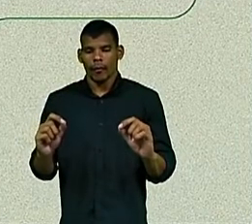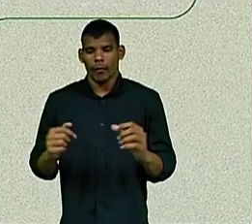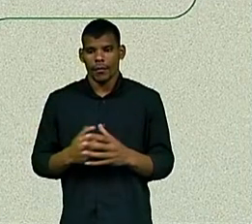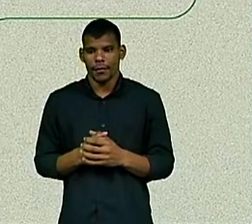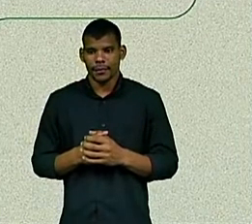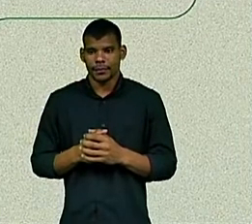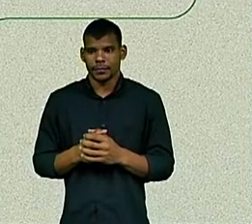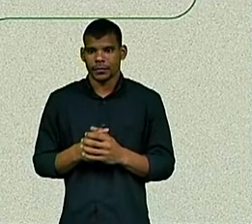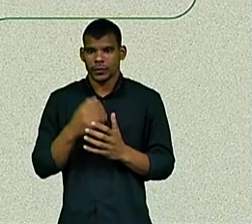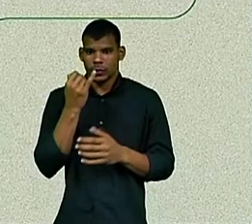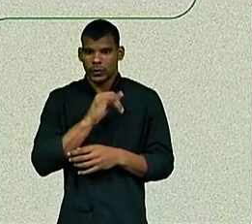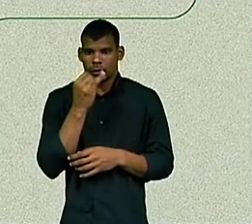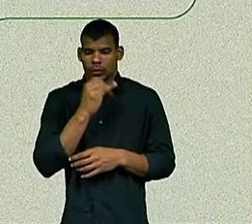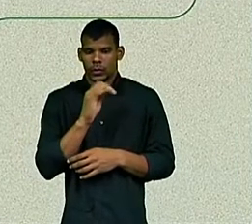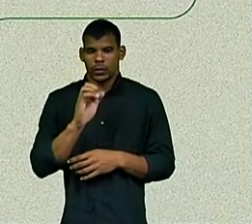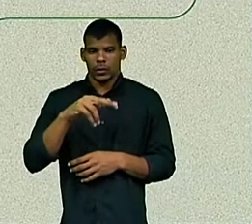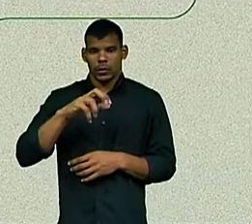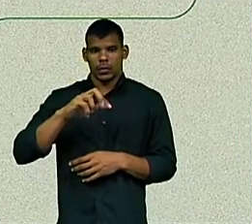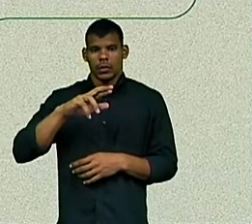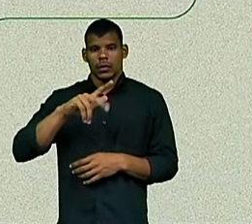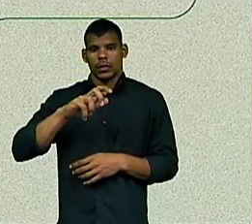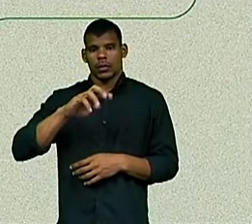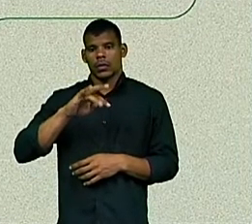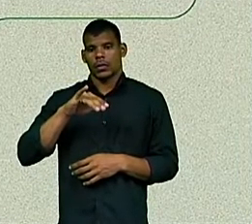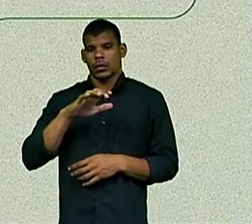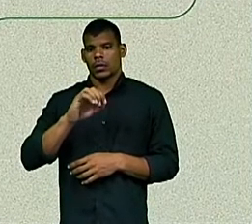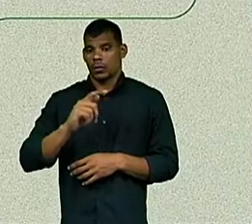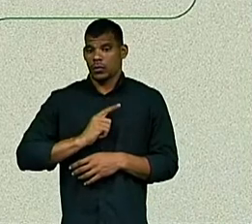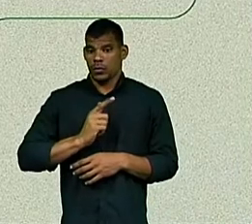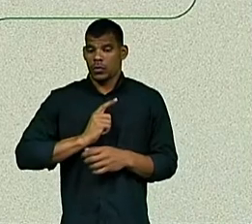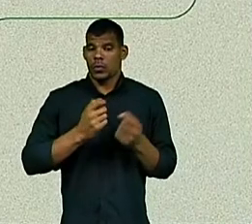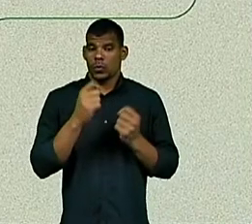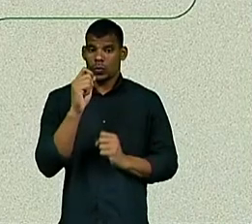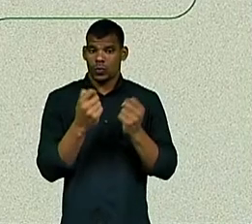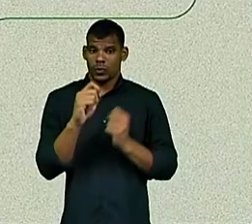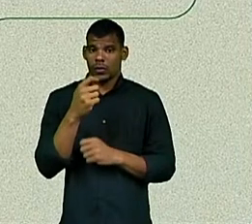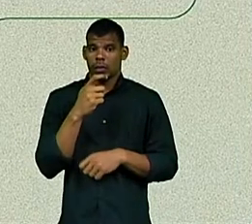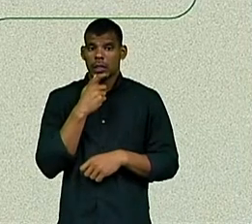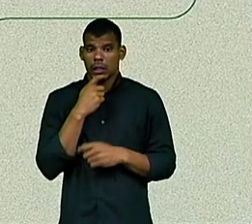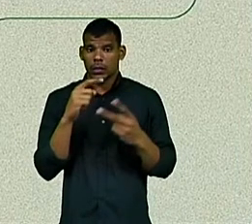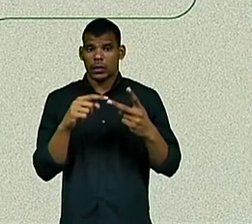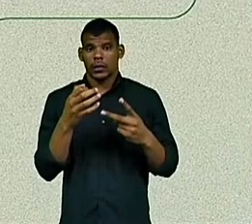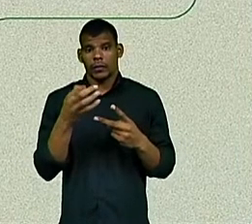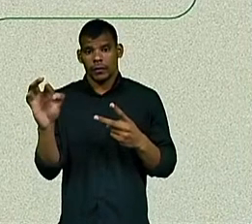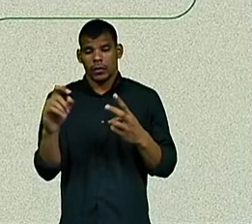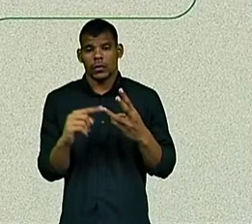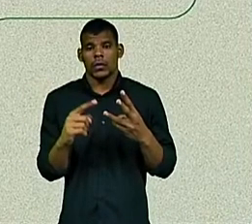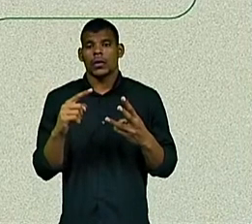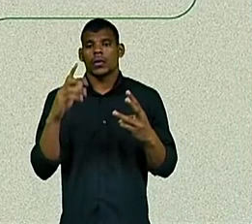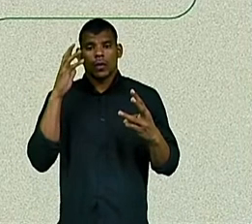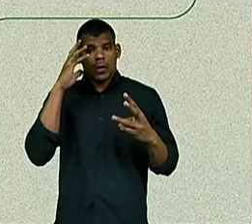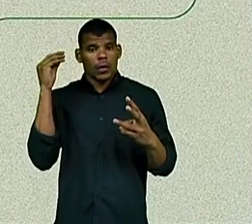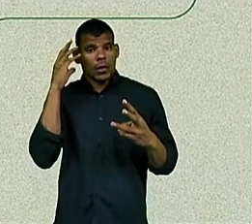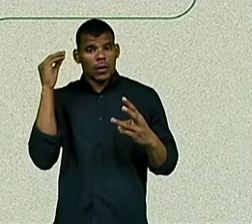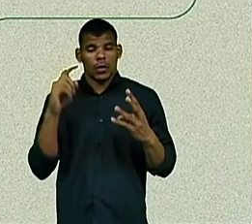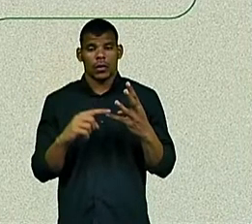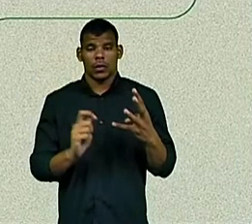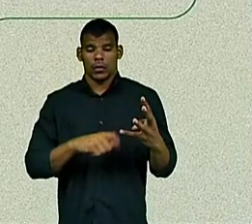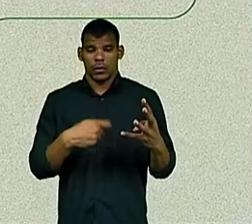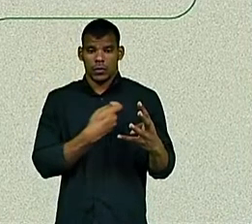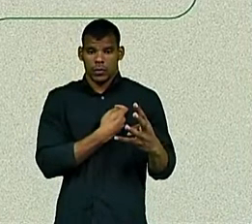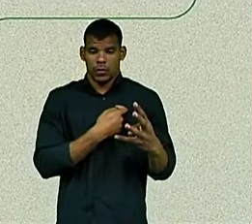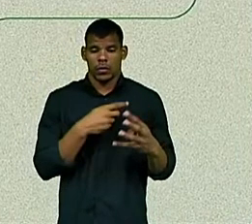energéticos gente depois da Revolução Industrial inglaterrassolândia Espanha vão ser lançado invadir